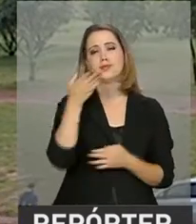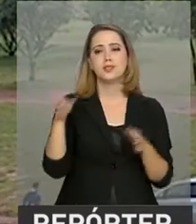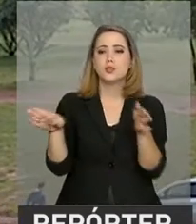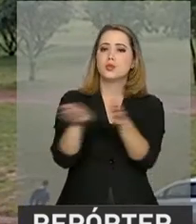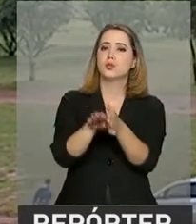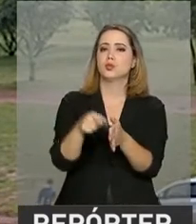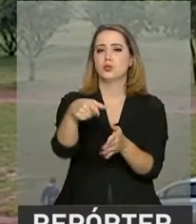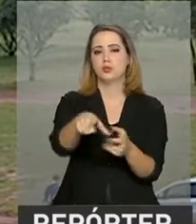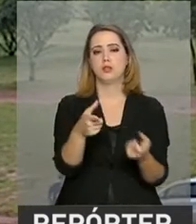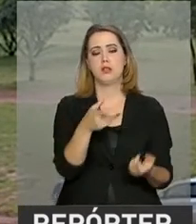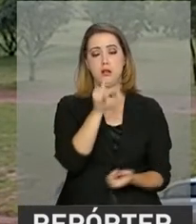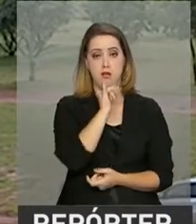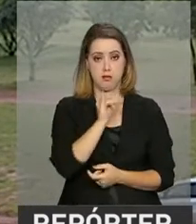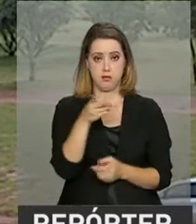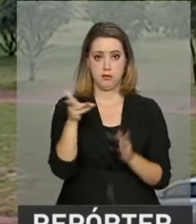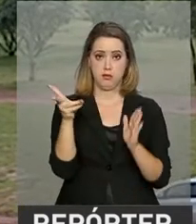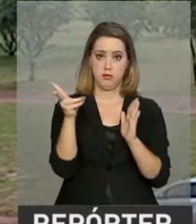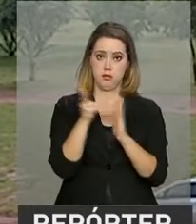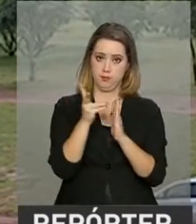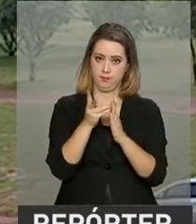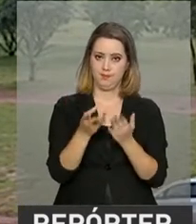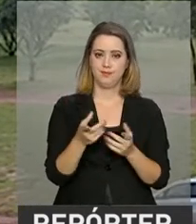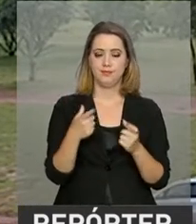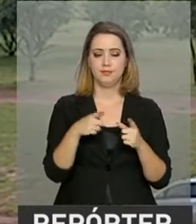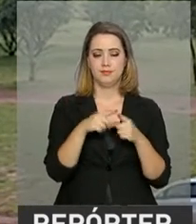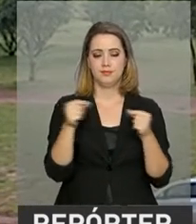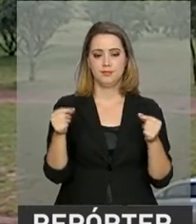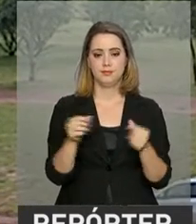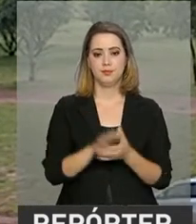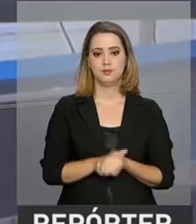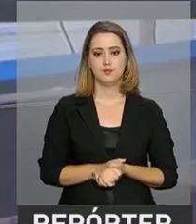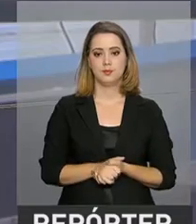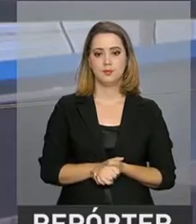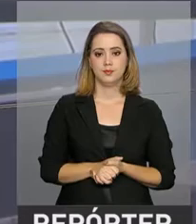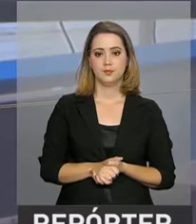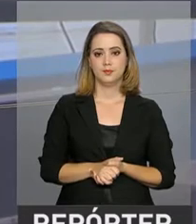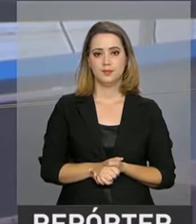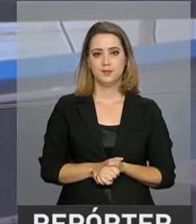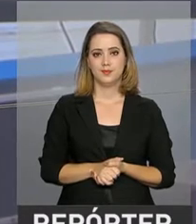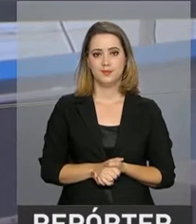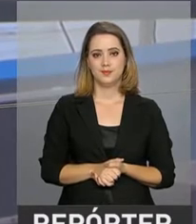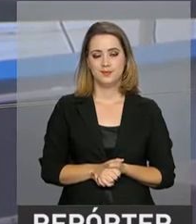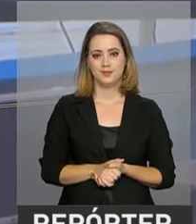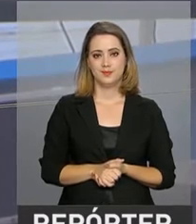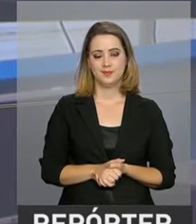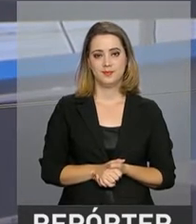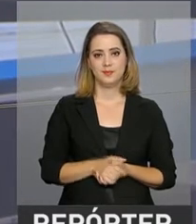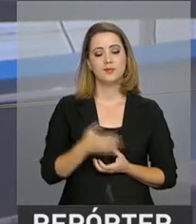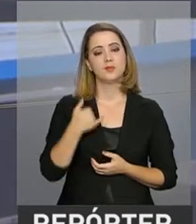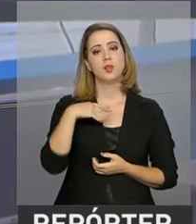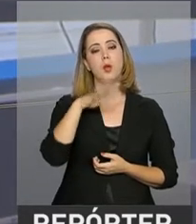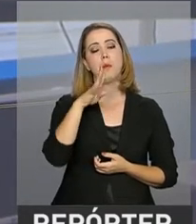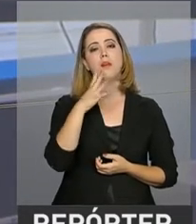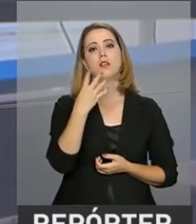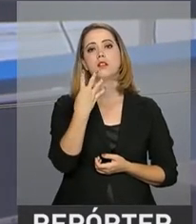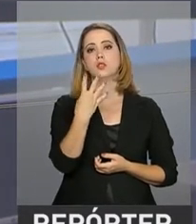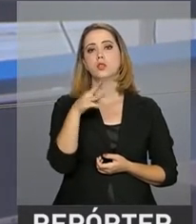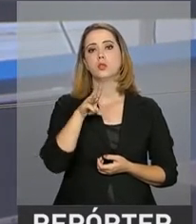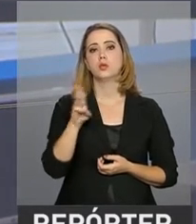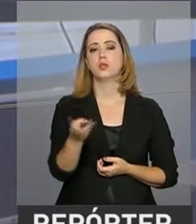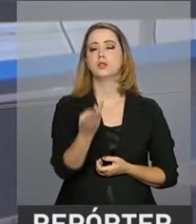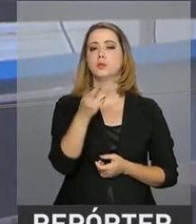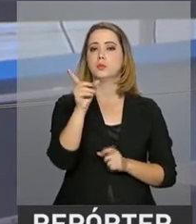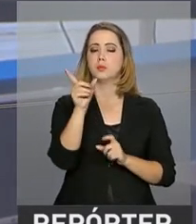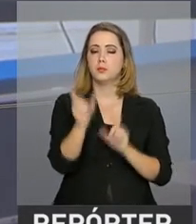exemplo os inscritos indígena de brasília thaíssa dias mais de quatro milhões e trezentos mil